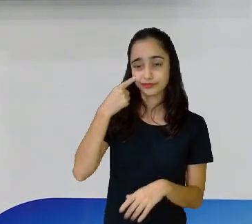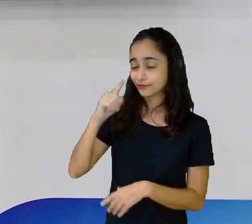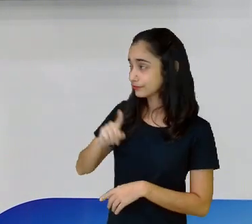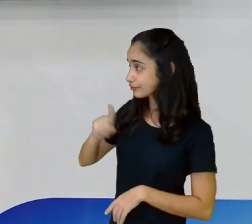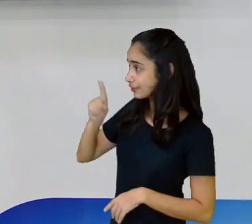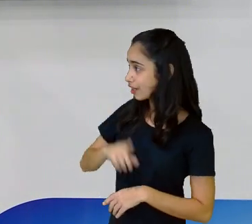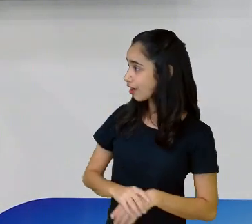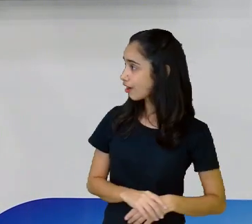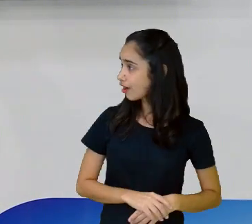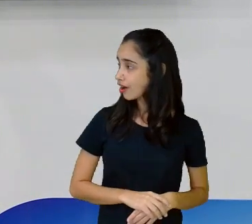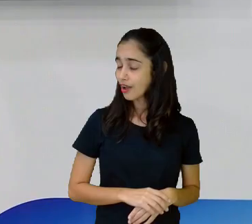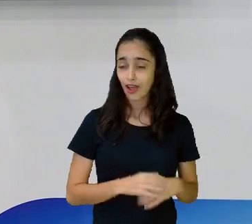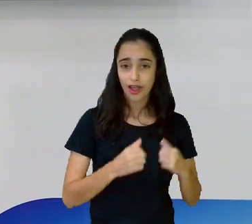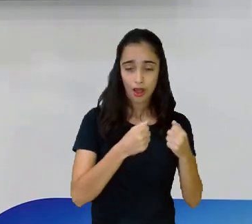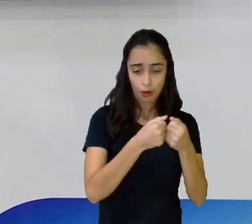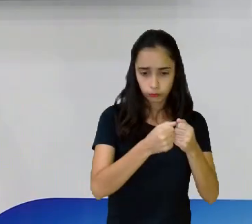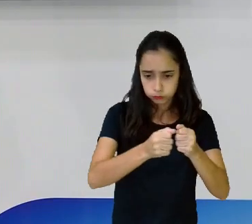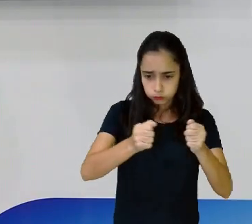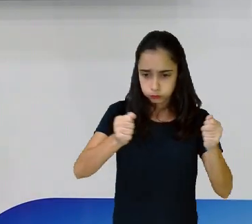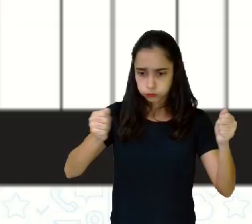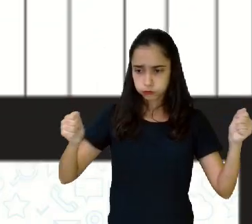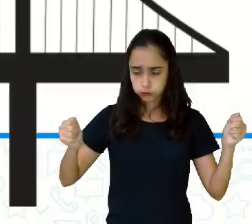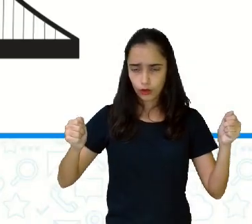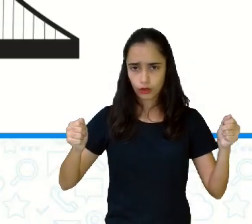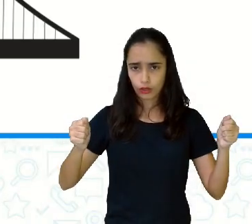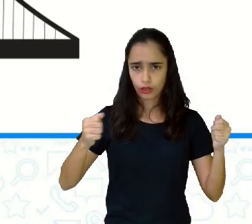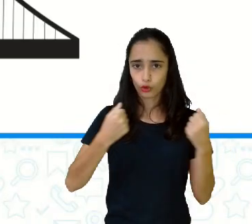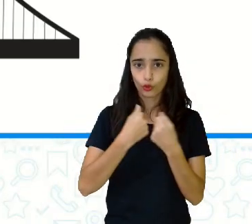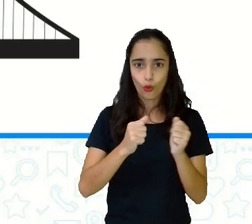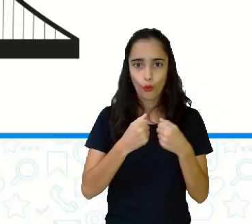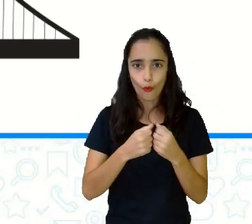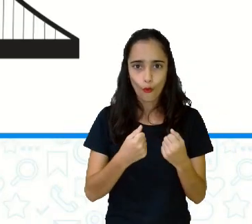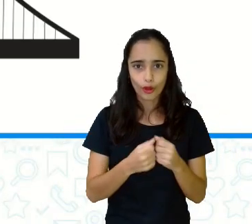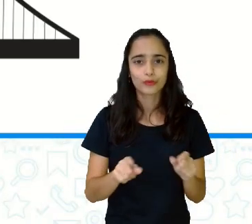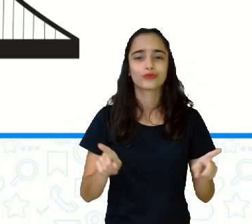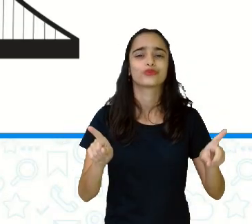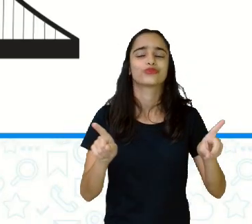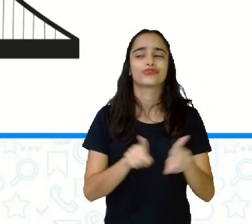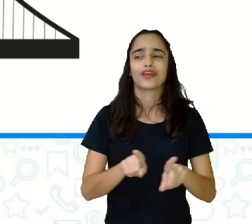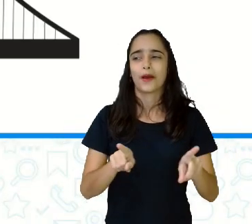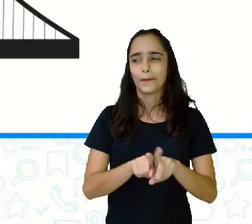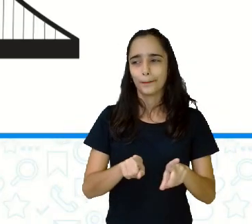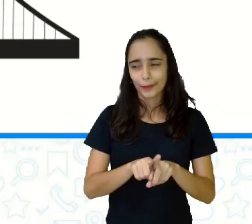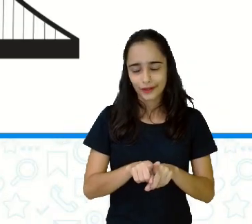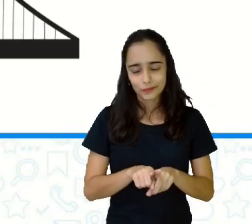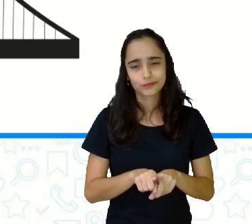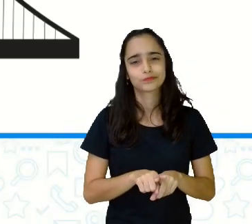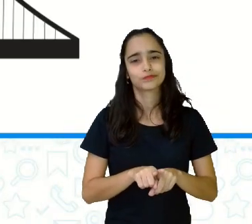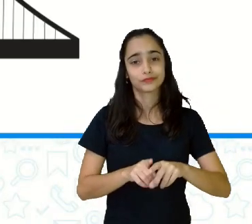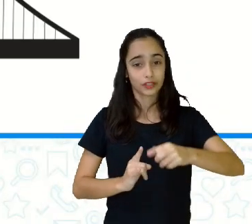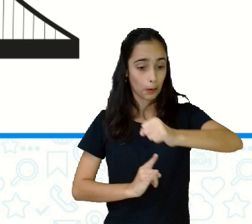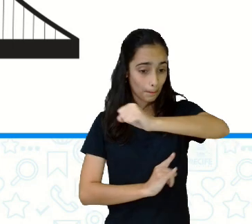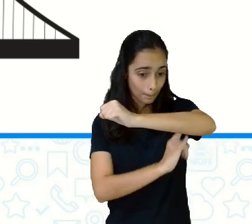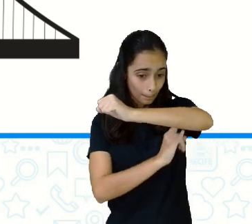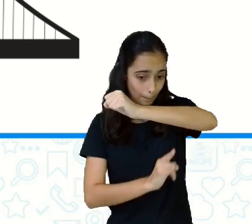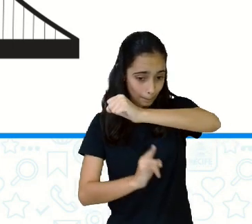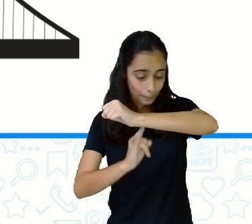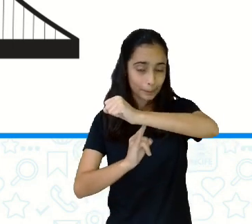do busão também, ó, ângulo reto. As pontes, a